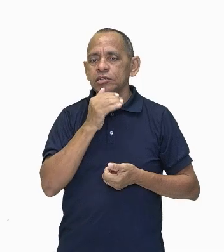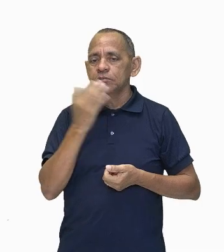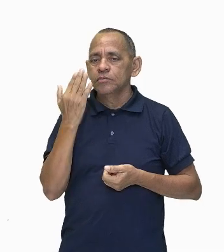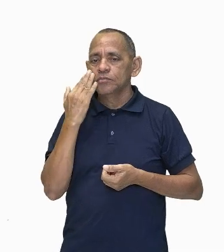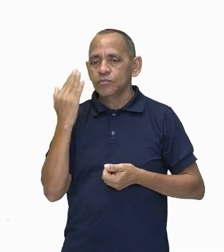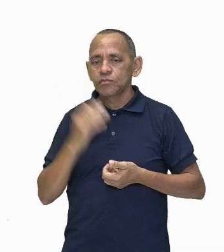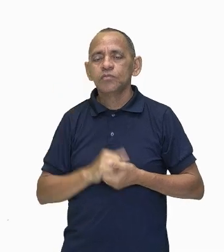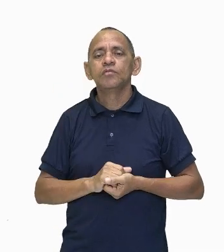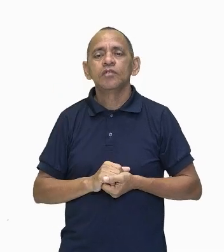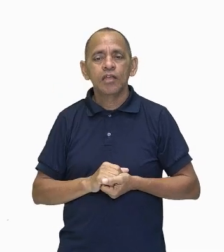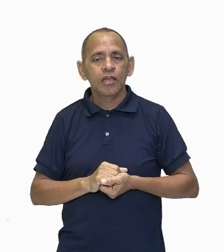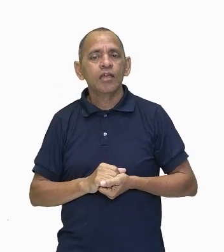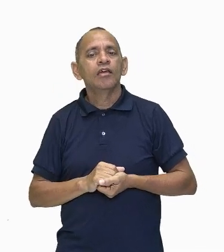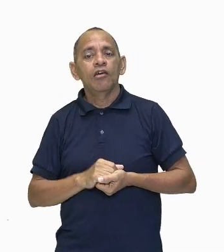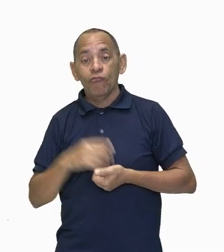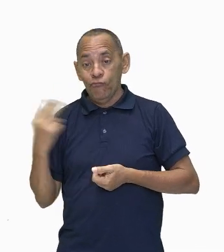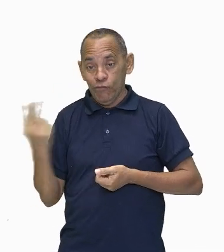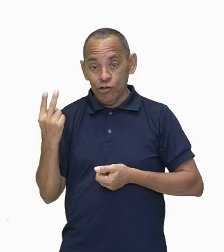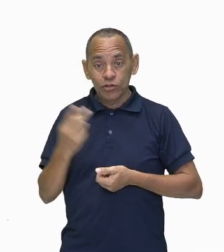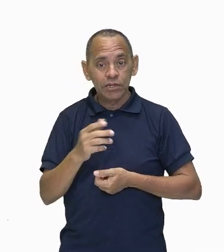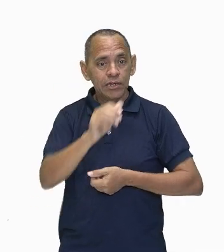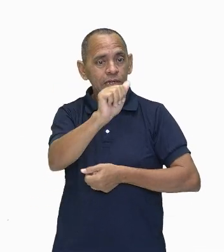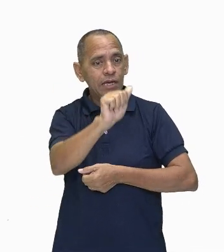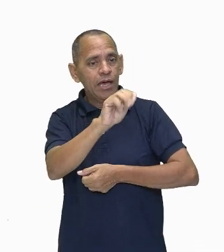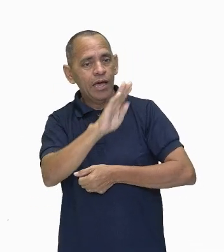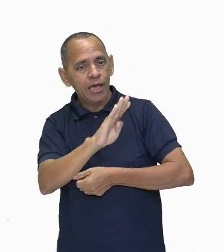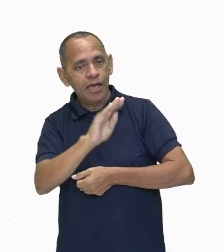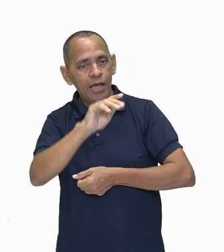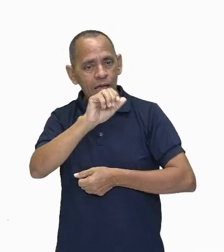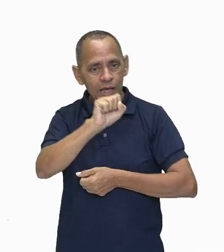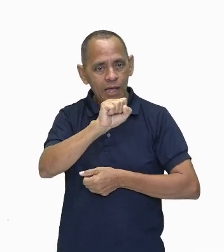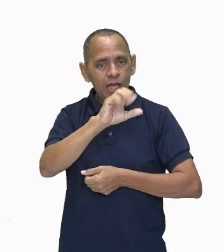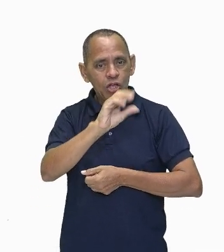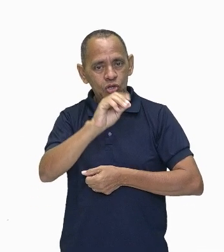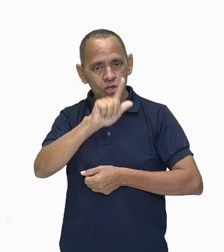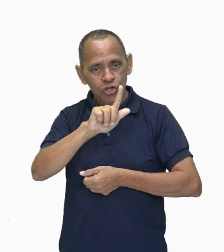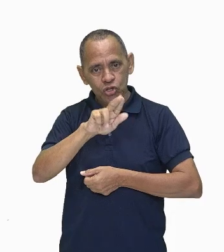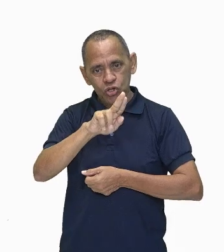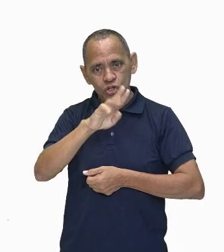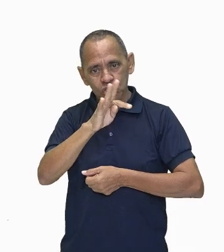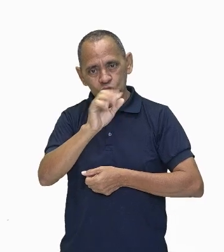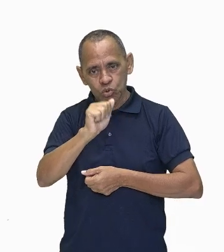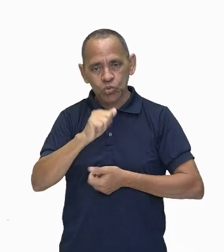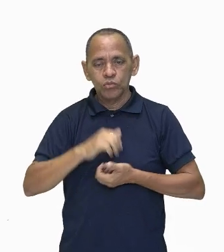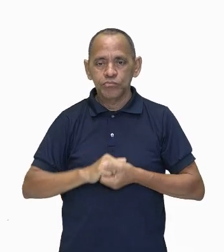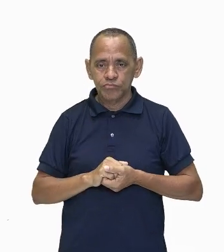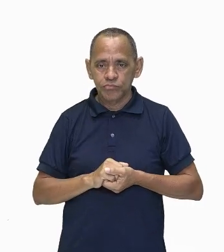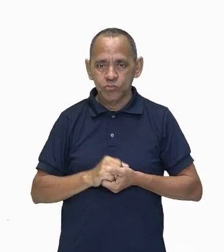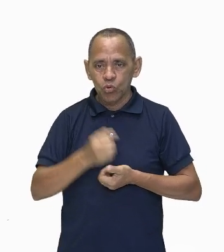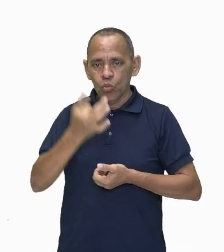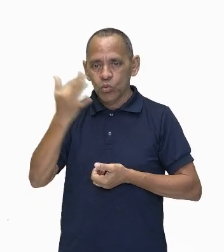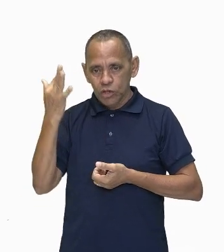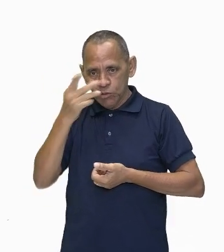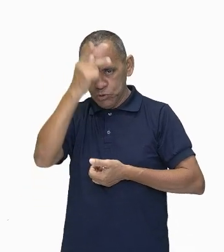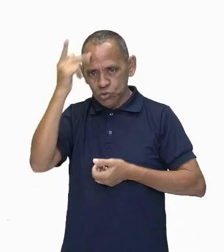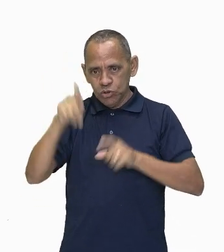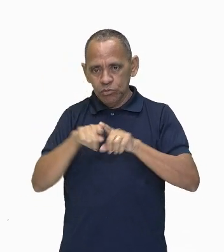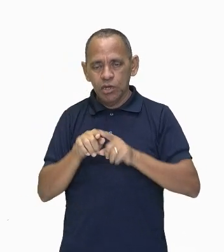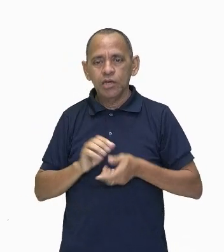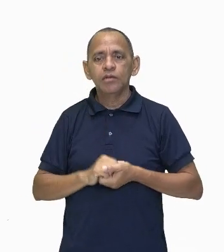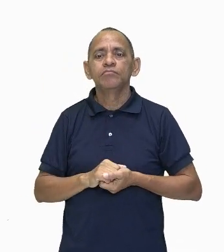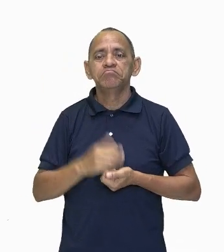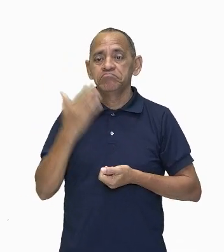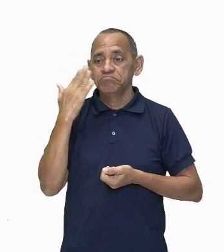valores absolutos, né? Esses valores com certeza devem ser a quantidade de torcedores, né? Então nós temos aí Palmeiras, né?